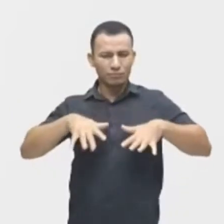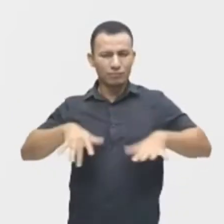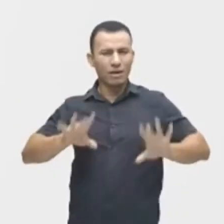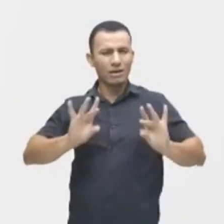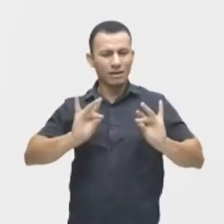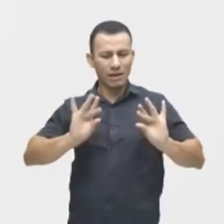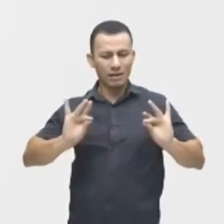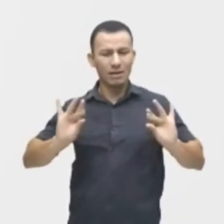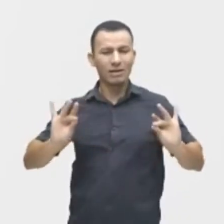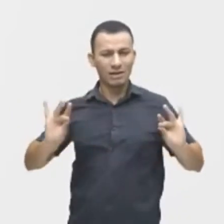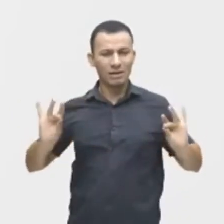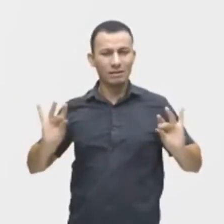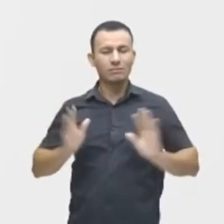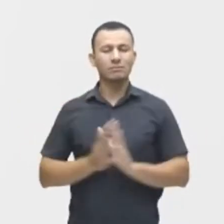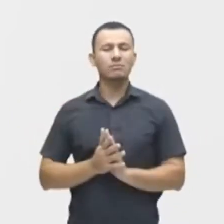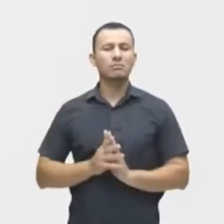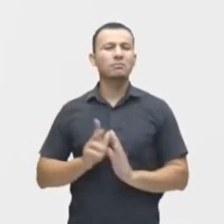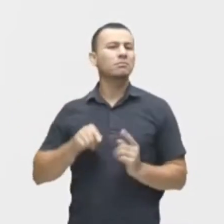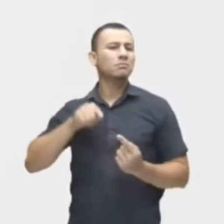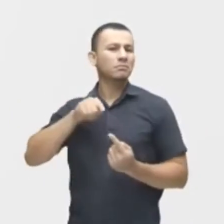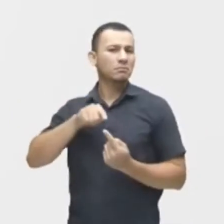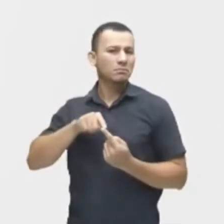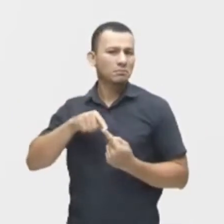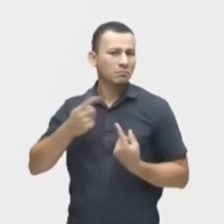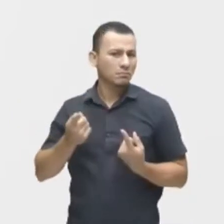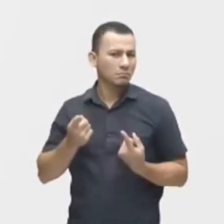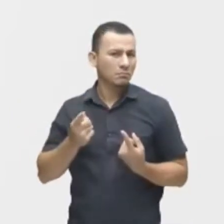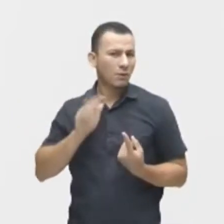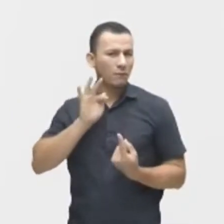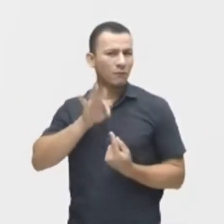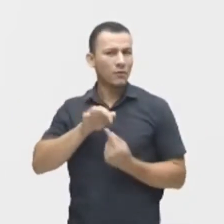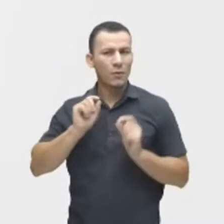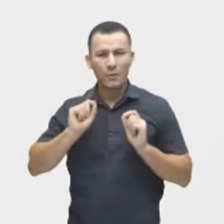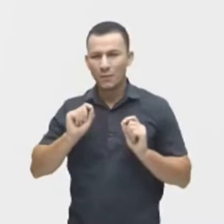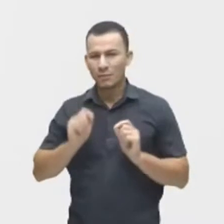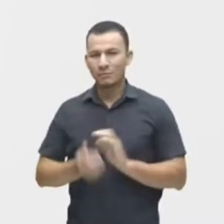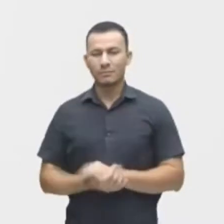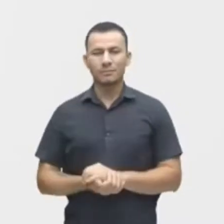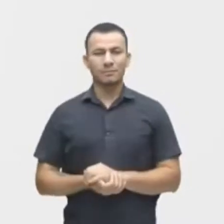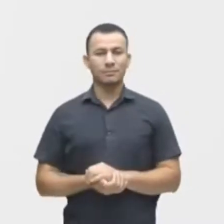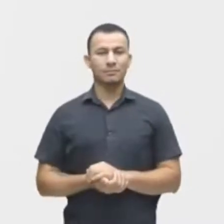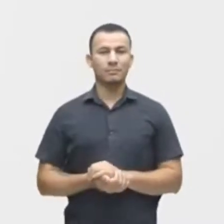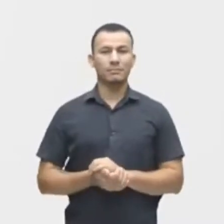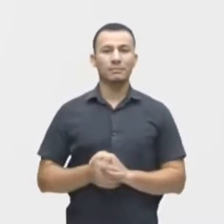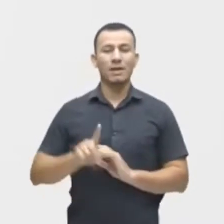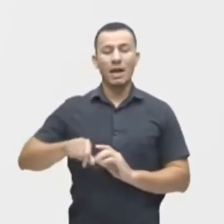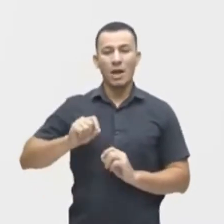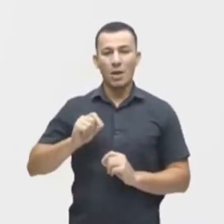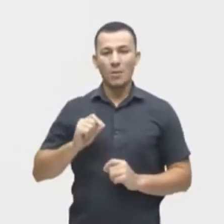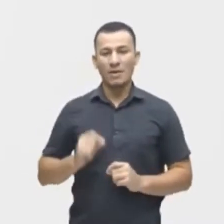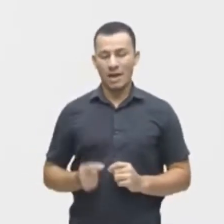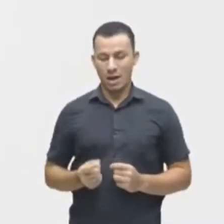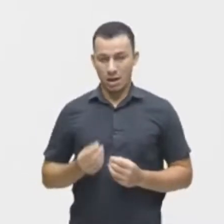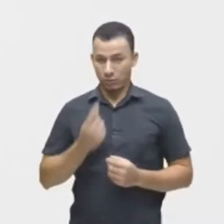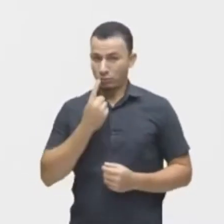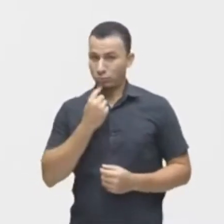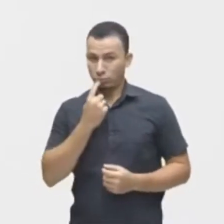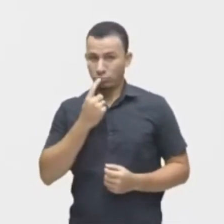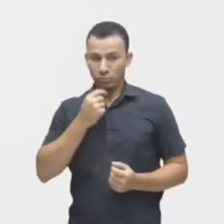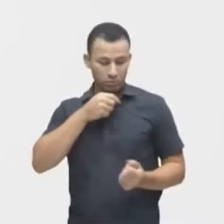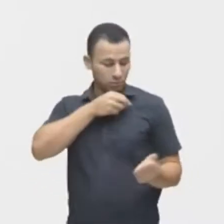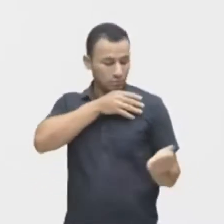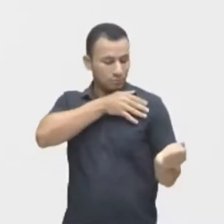todo o corpo. E qual é a função desse sangue, professora? É justamente fazer o transporte, ele